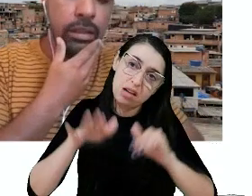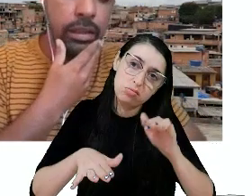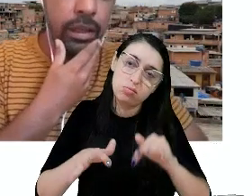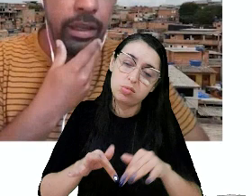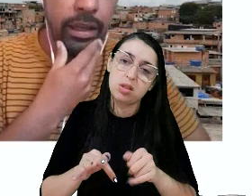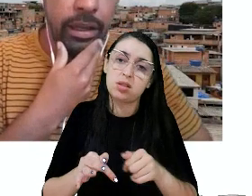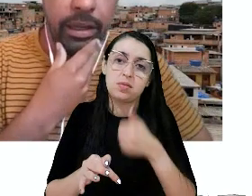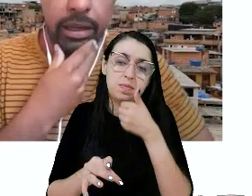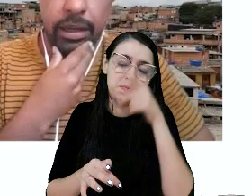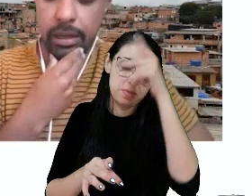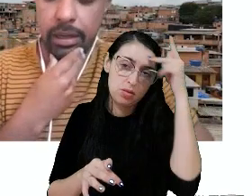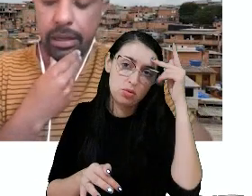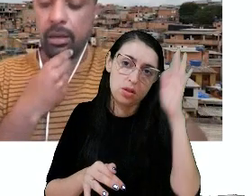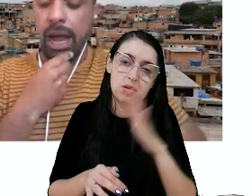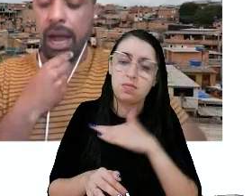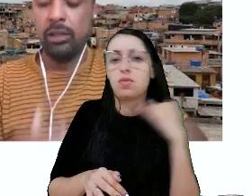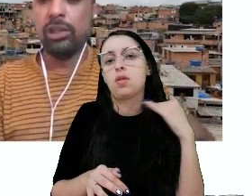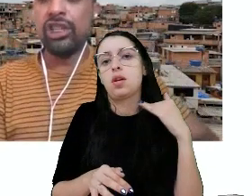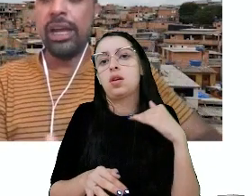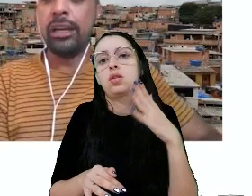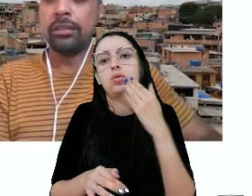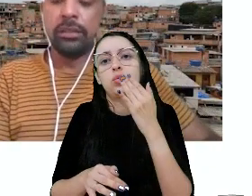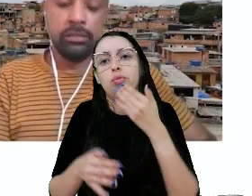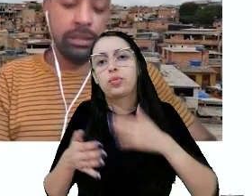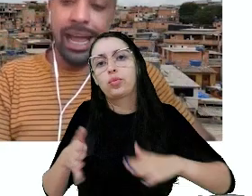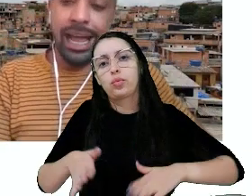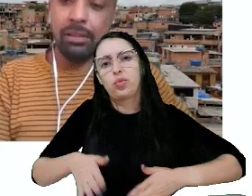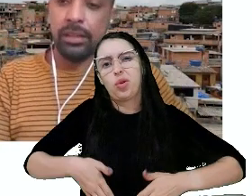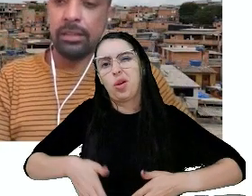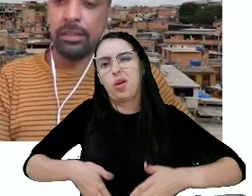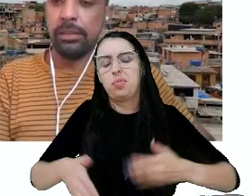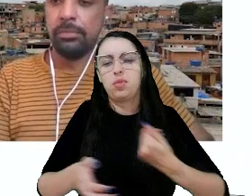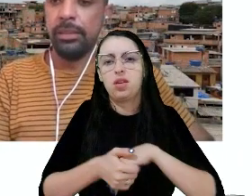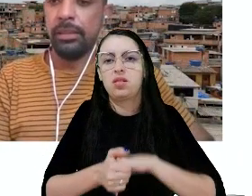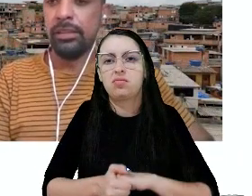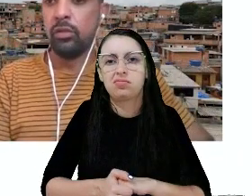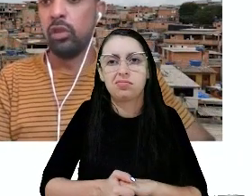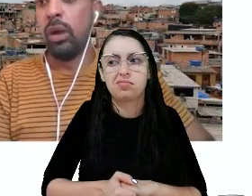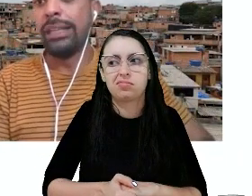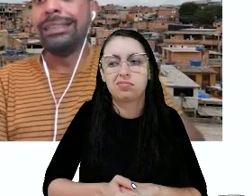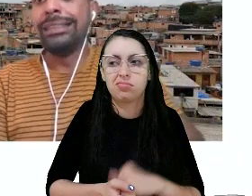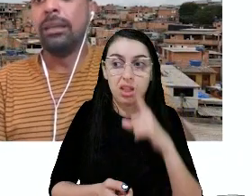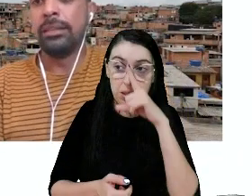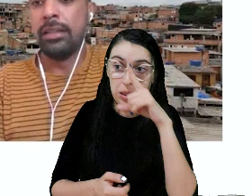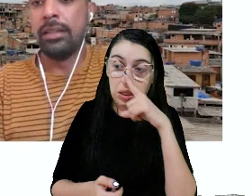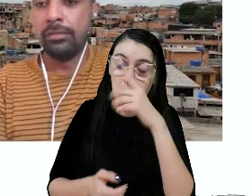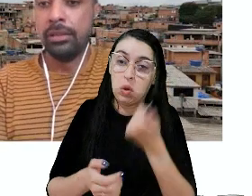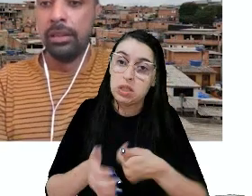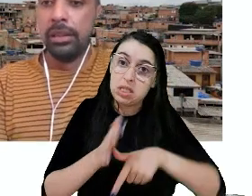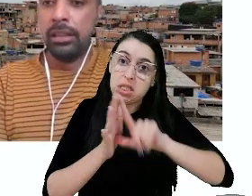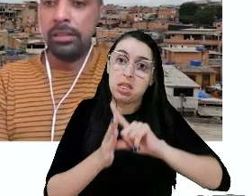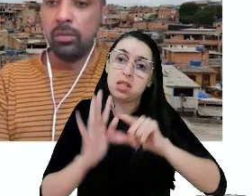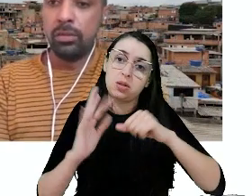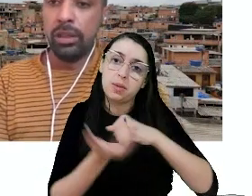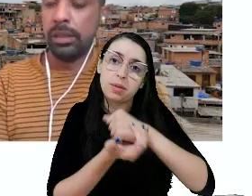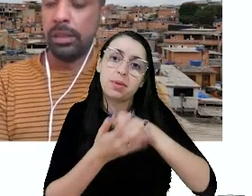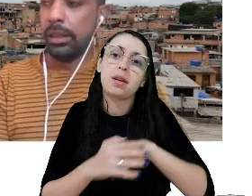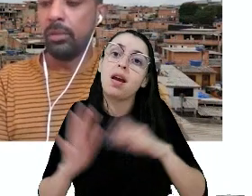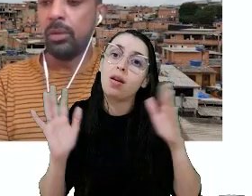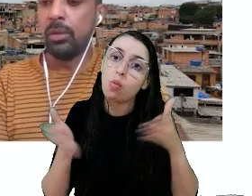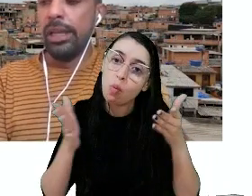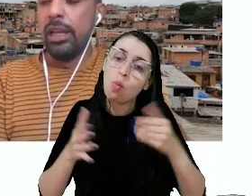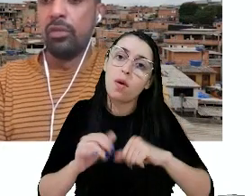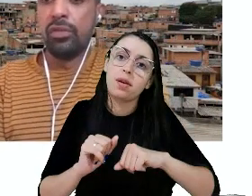acho que aquilo que já era grave antes da pandemia se tornou ainda mais grave nesse